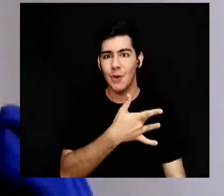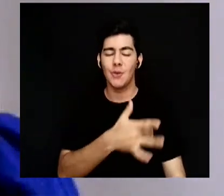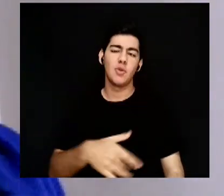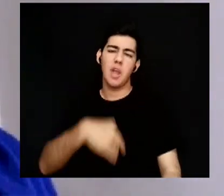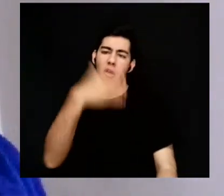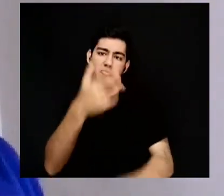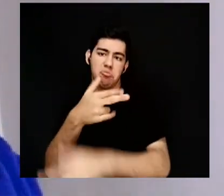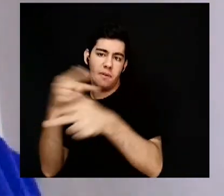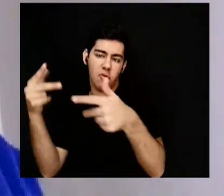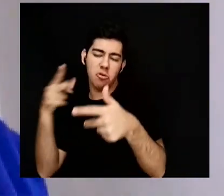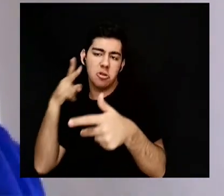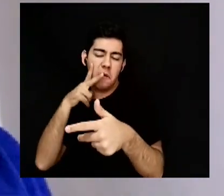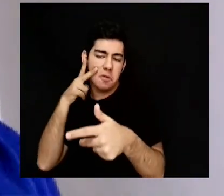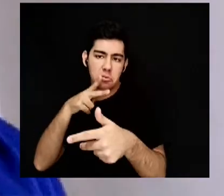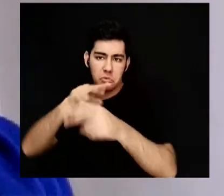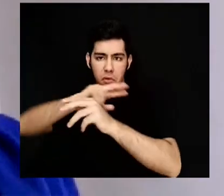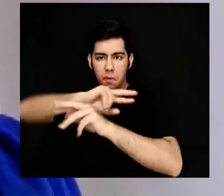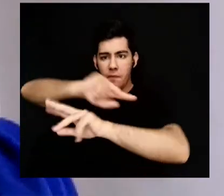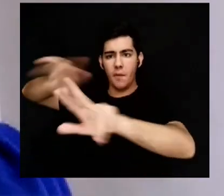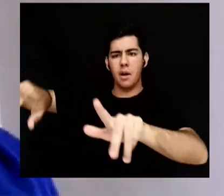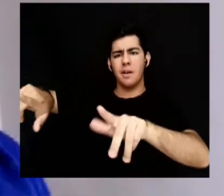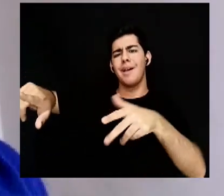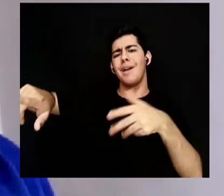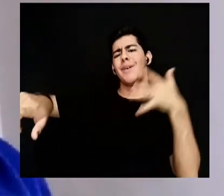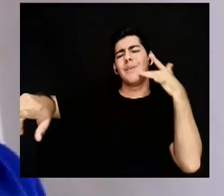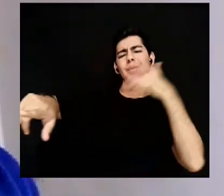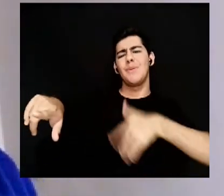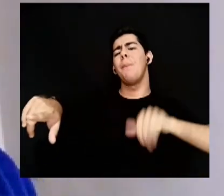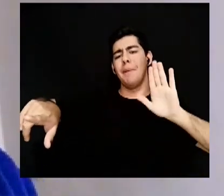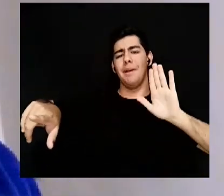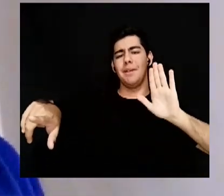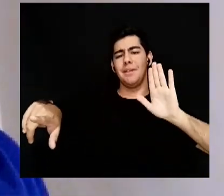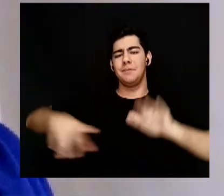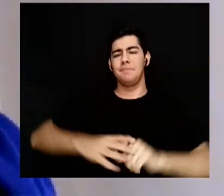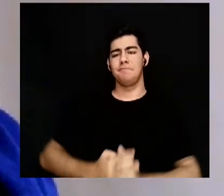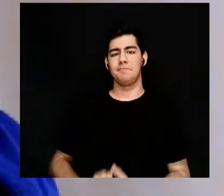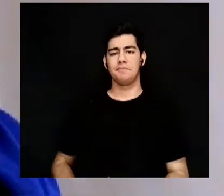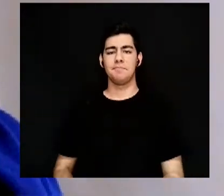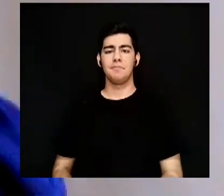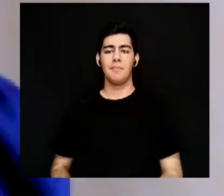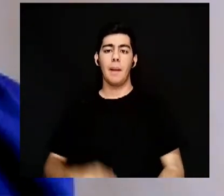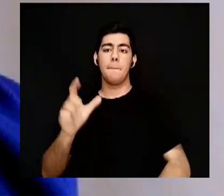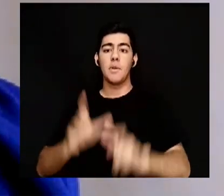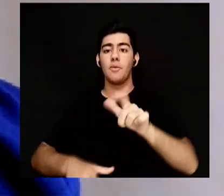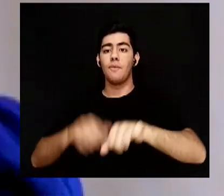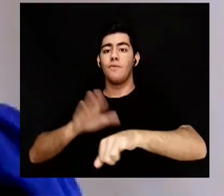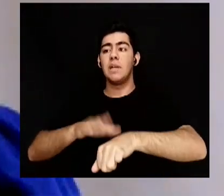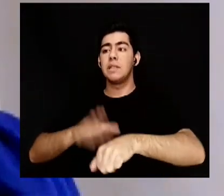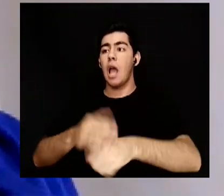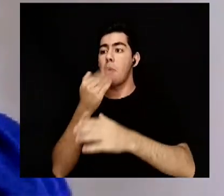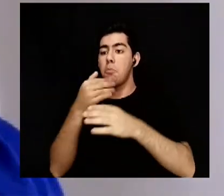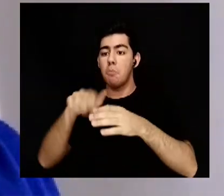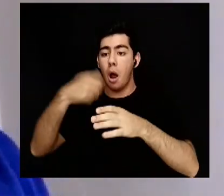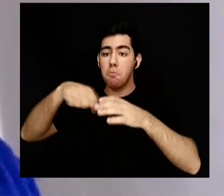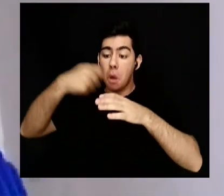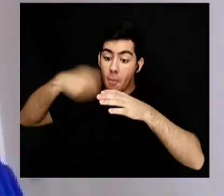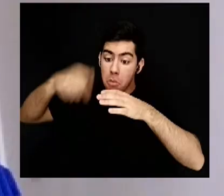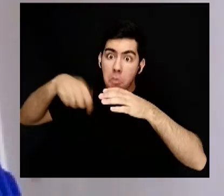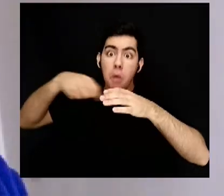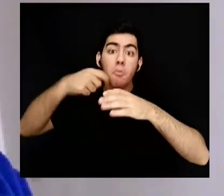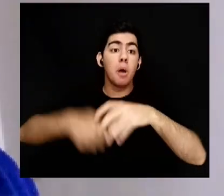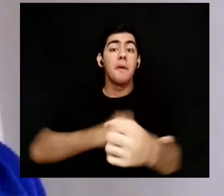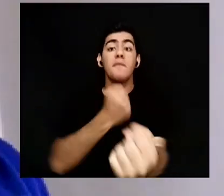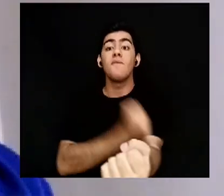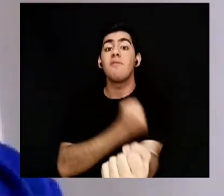são muito mais gostosos, eles são feitos para isso, inclusive, né, para a pessoa viciar, e muito mais barato, né? Então, assim, uma feira, né, de